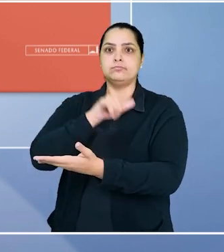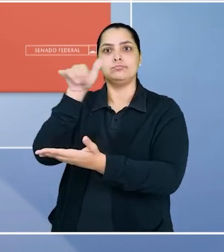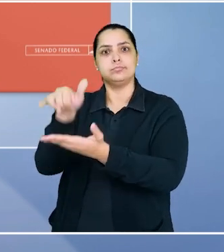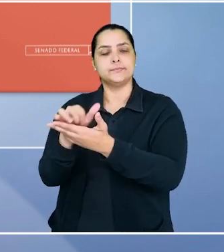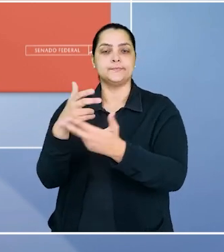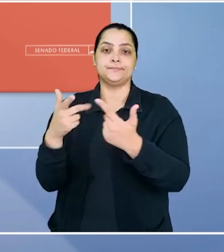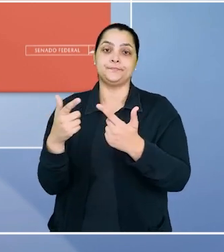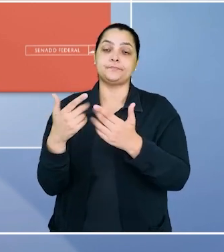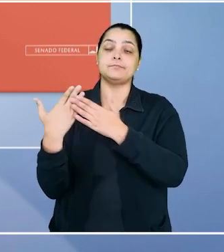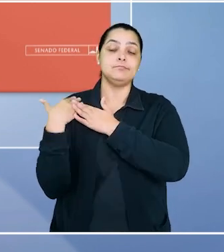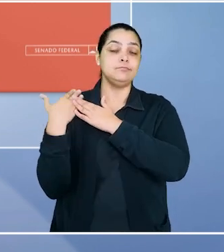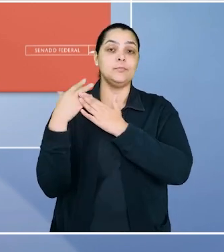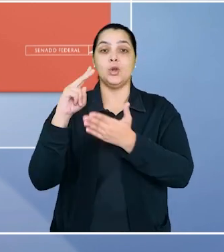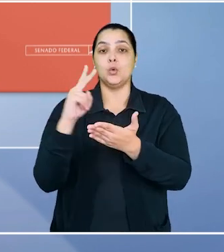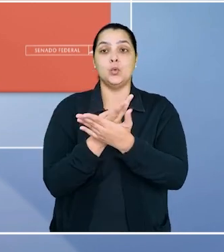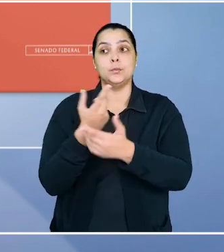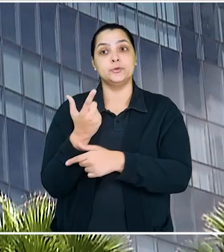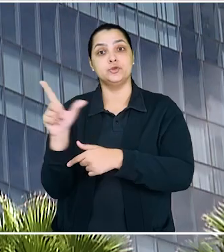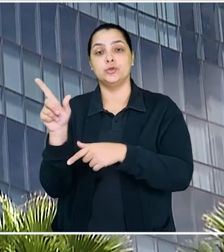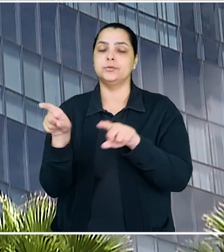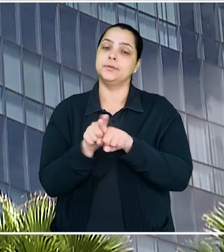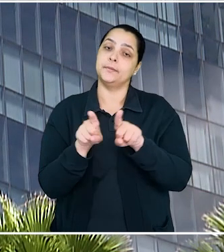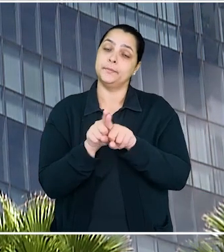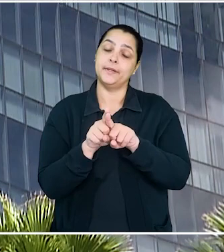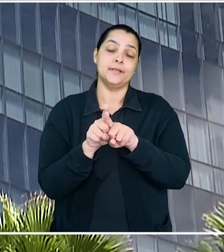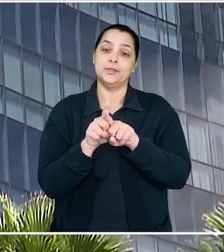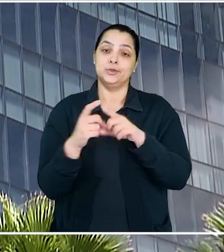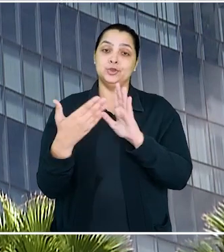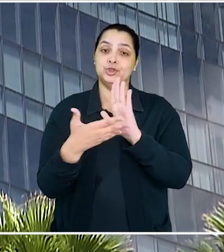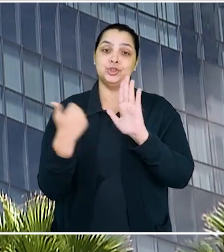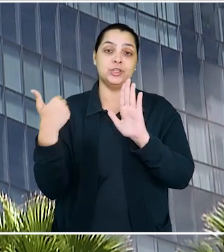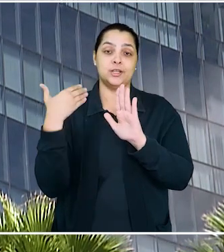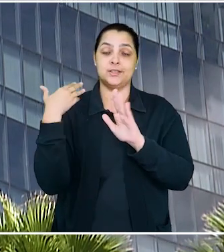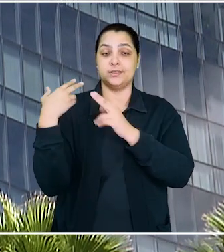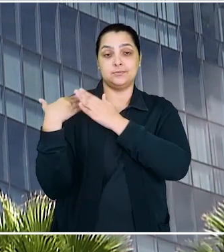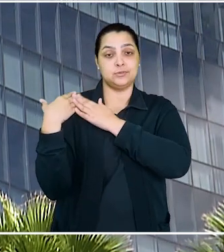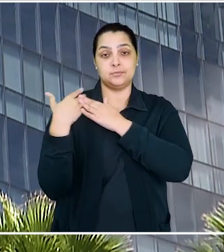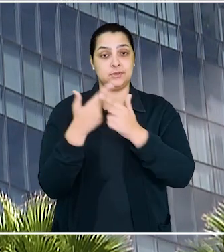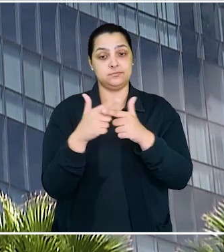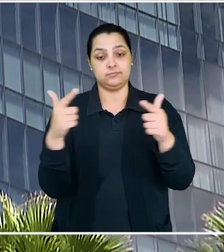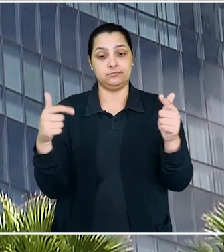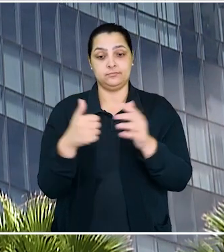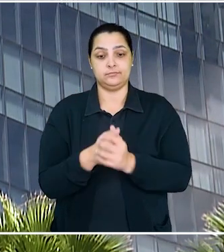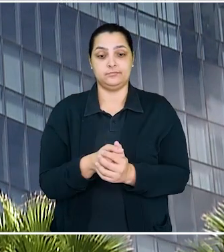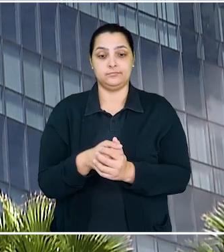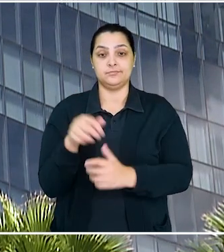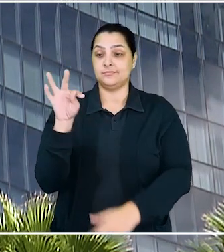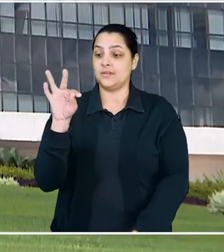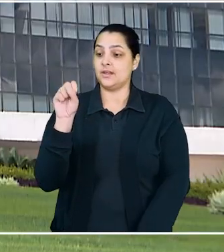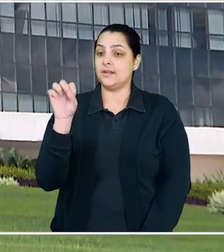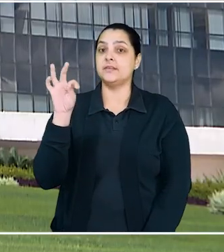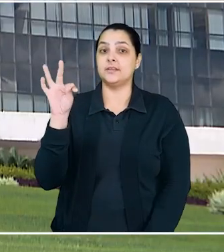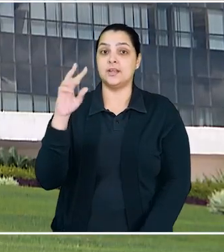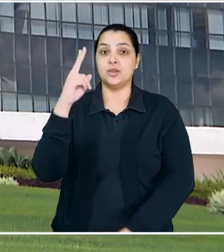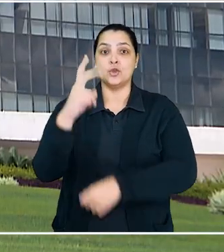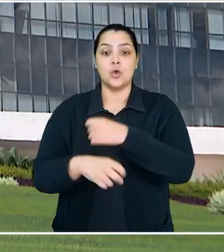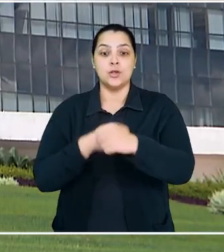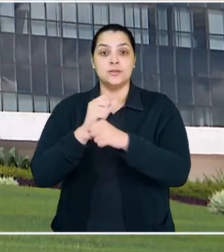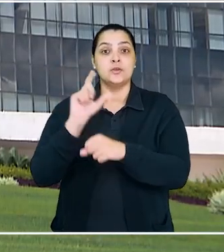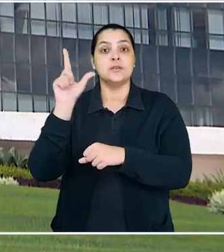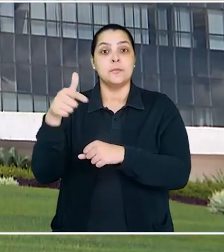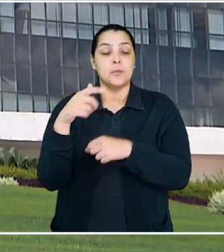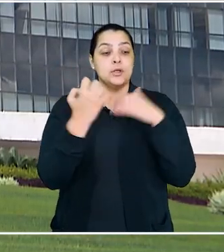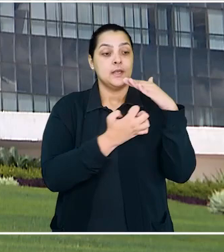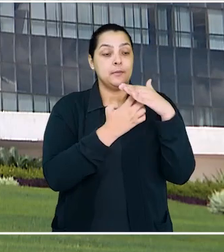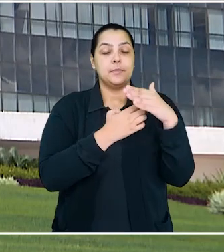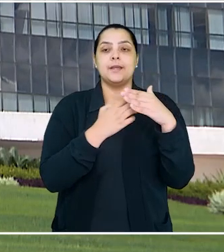não é eliminada por culpa de terceiros. A empresa entrou com a ação rescisória no Tribunal Superior do Trabalho 2 anos depois da